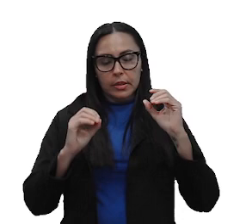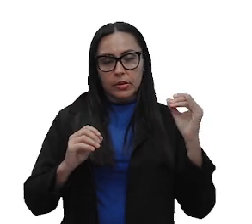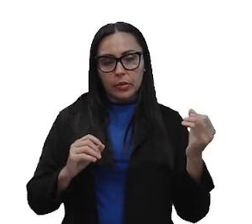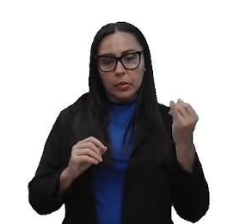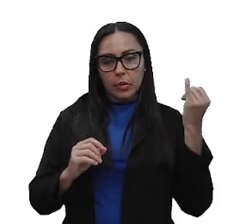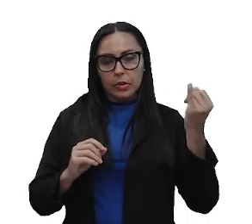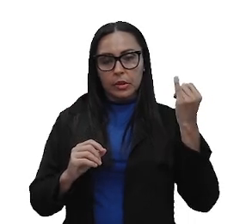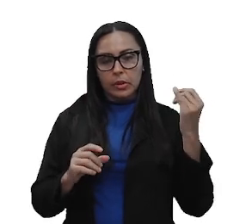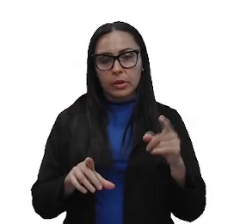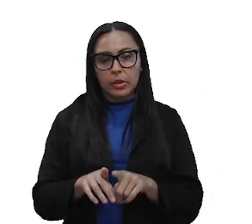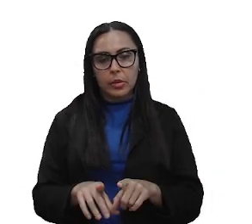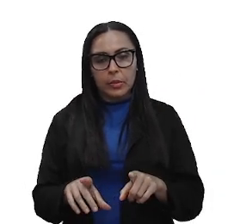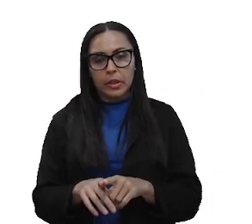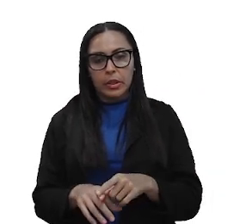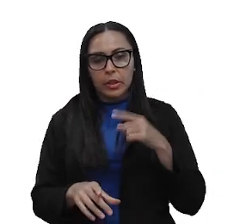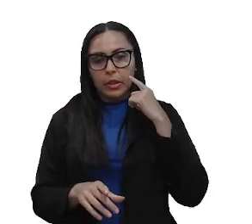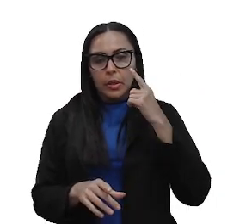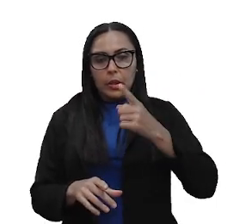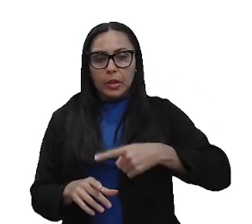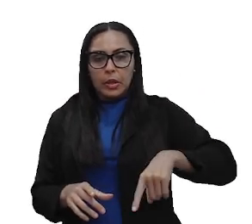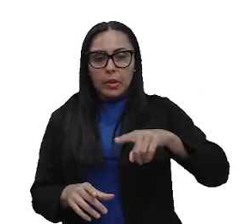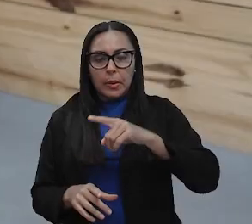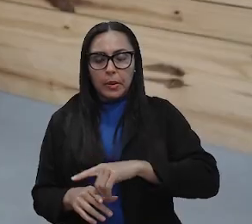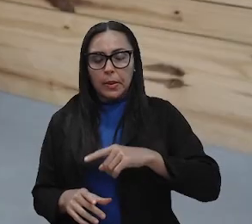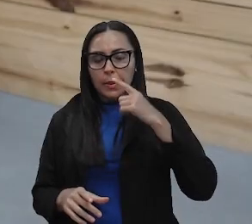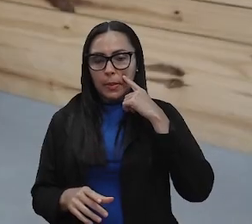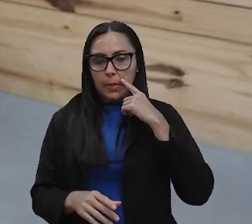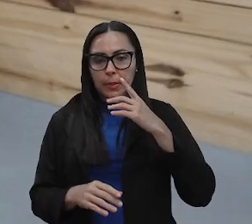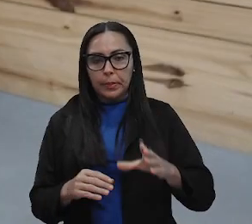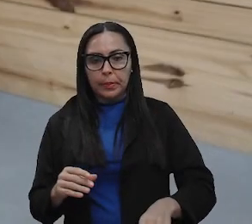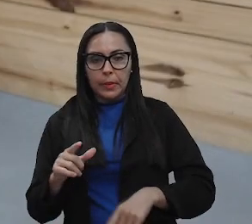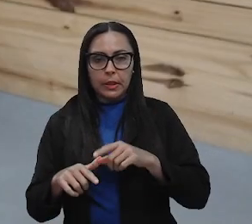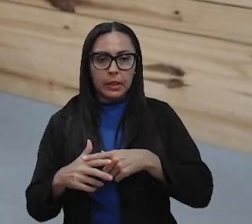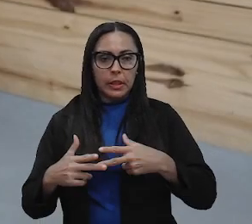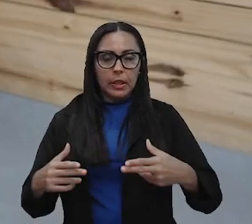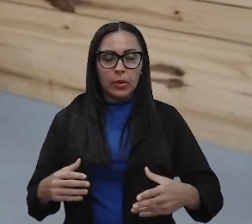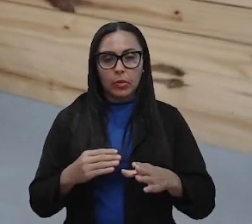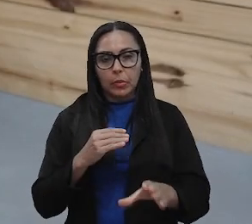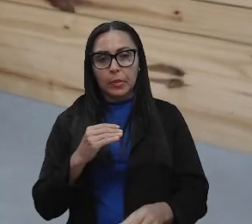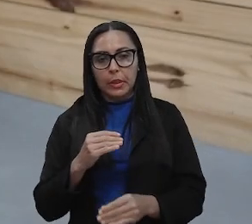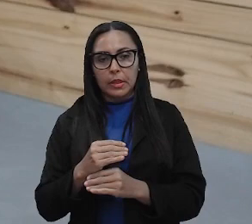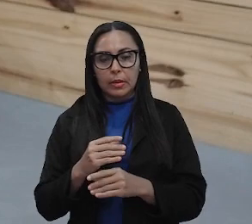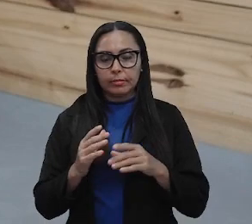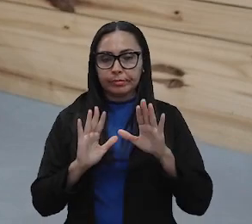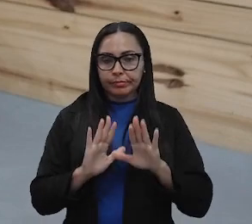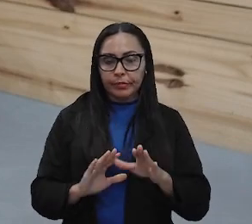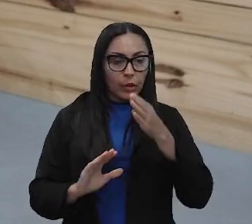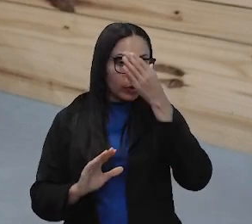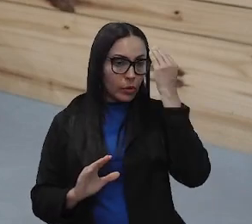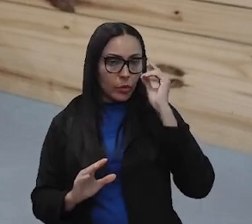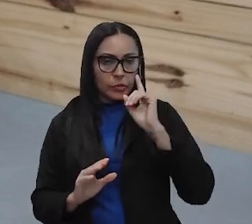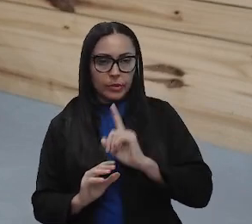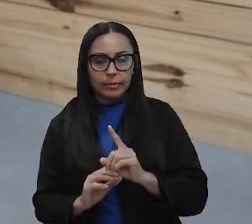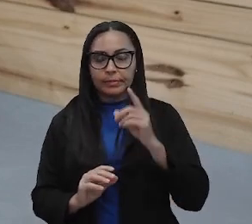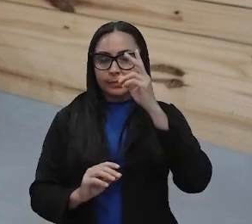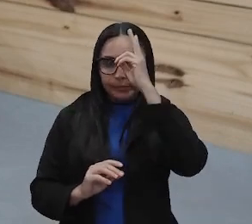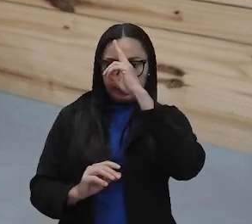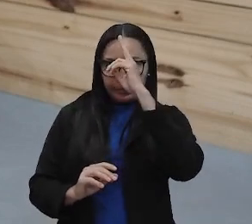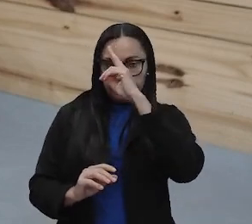importantes. Material complementar e também o nosso momento síncrono. Não esqueçam disso, ok? Lembretes